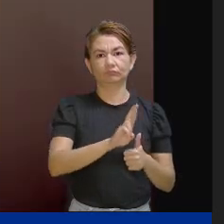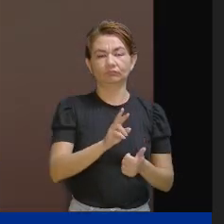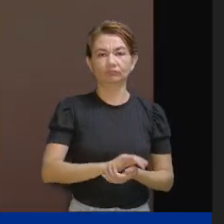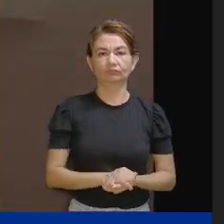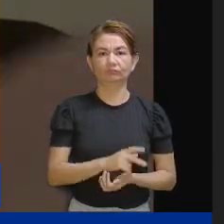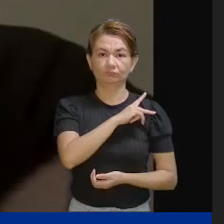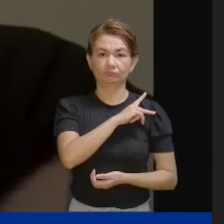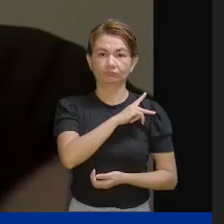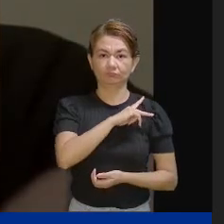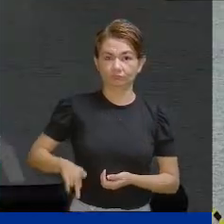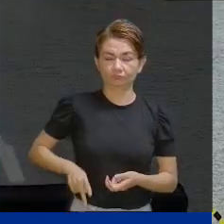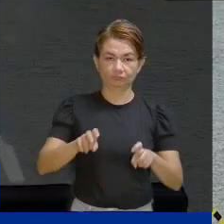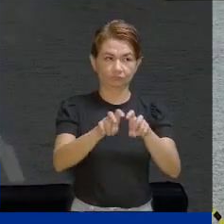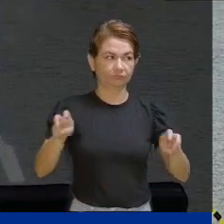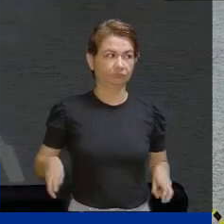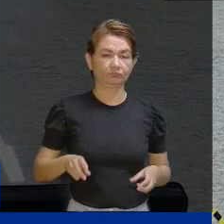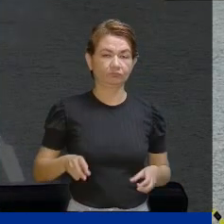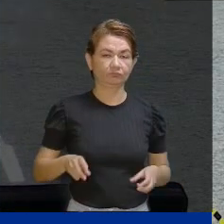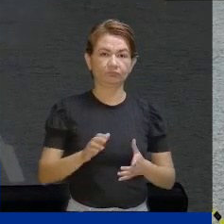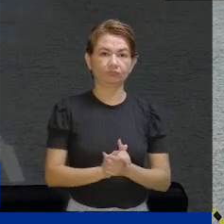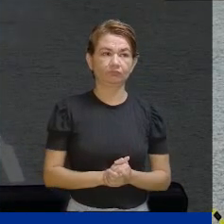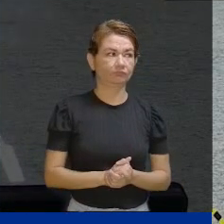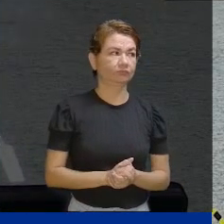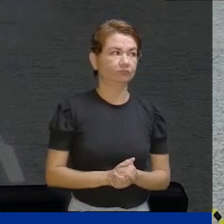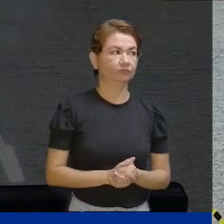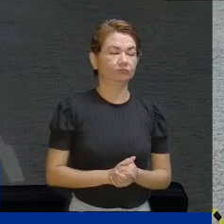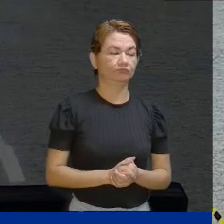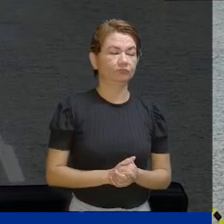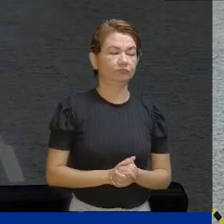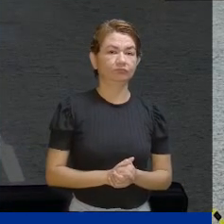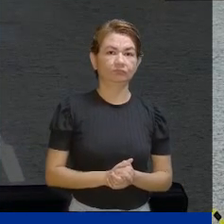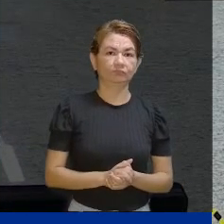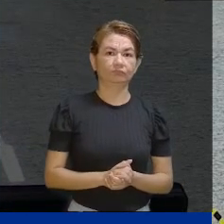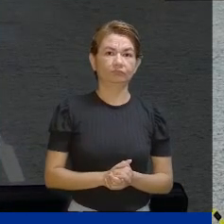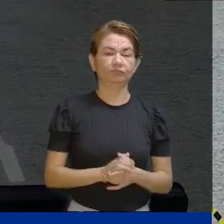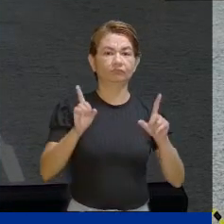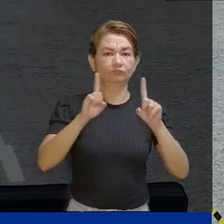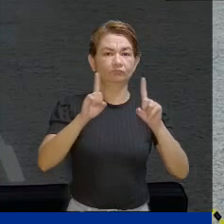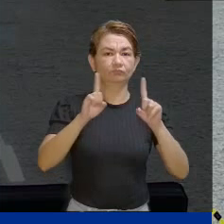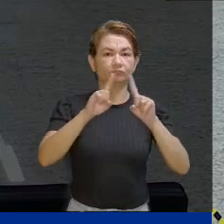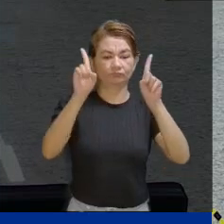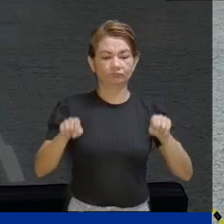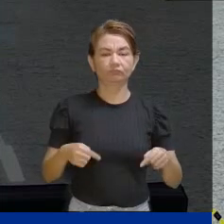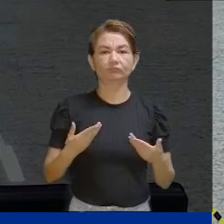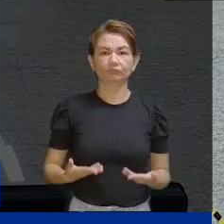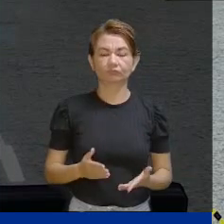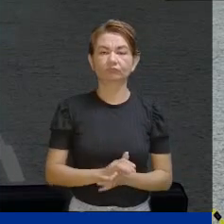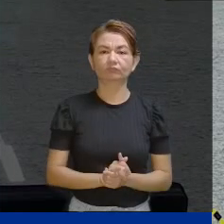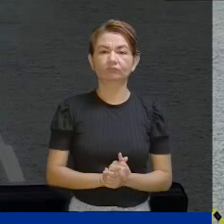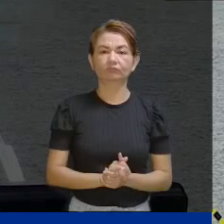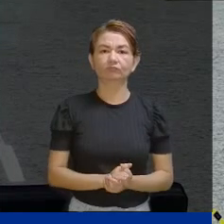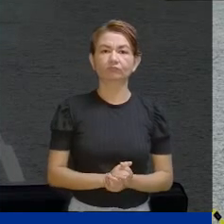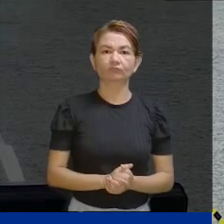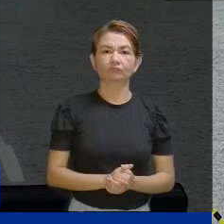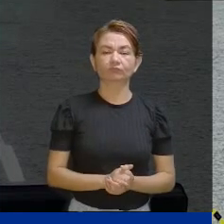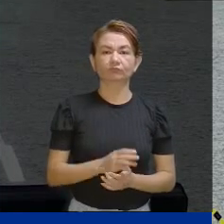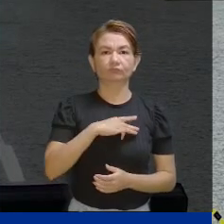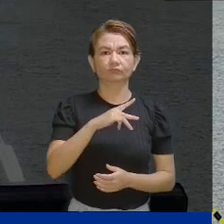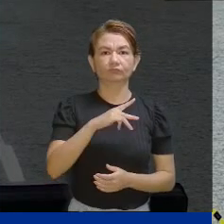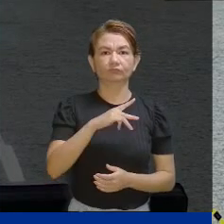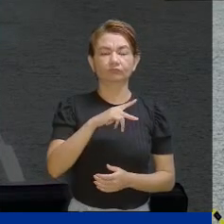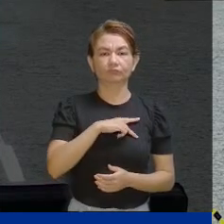senhor presidente, excelentíssimos julgadores, caros servidores aqui presentes, o Ministério Público, reiterando os